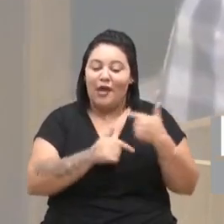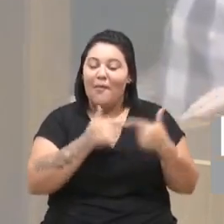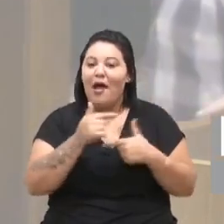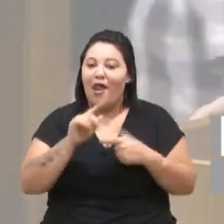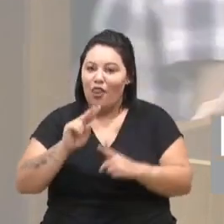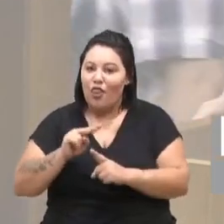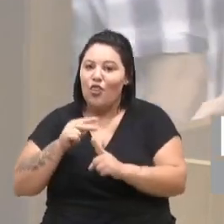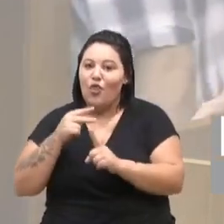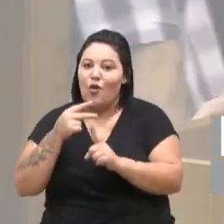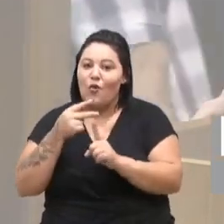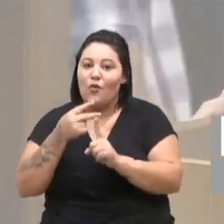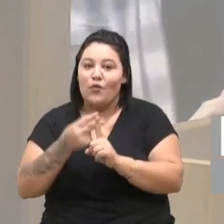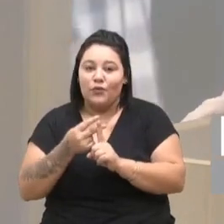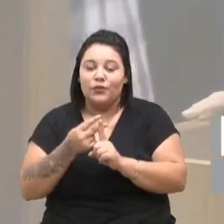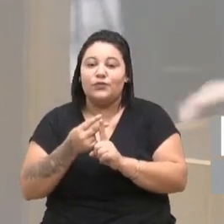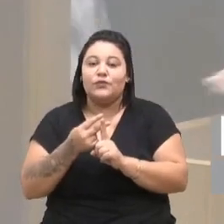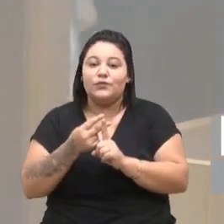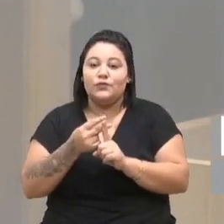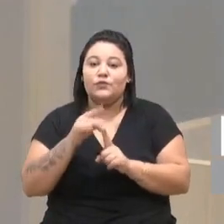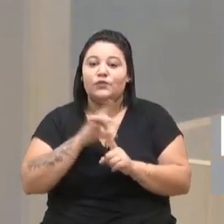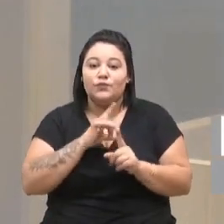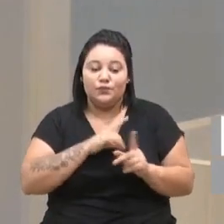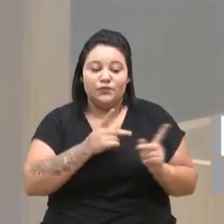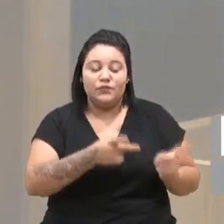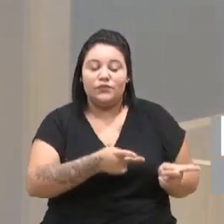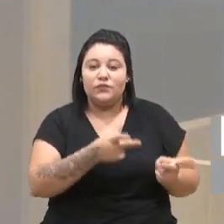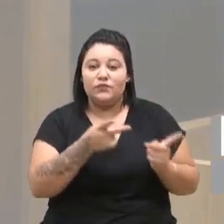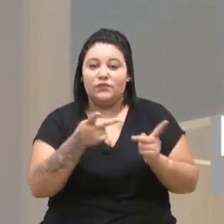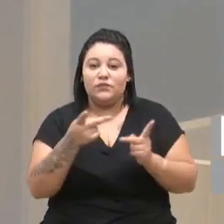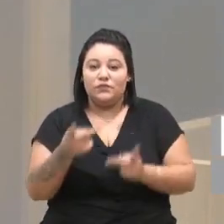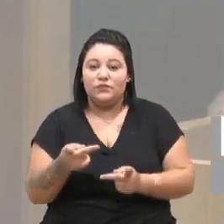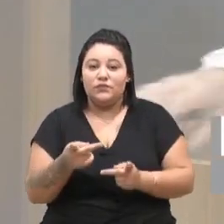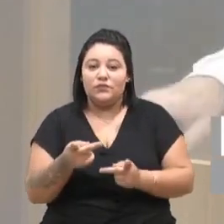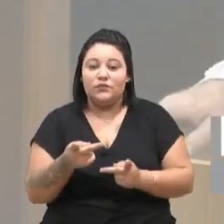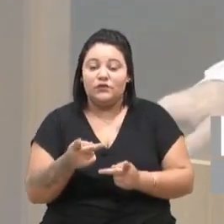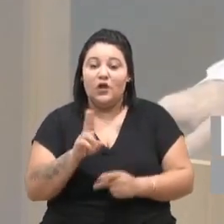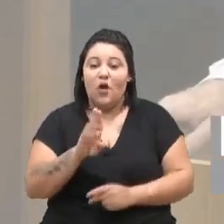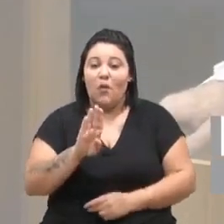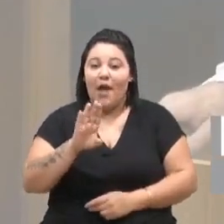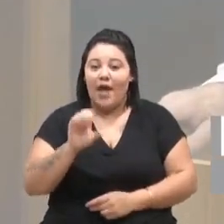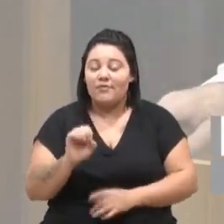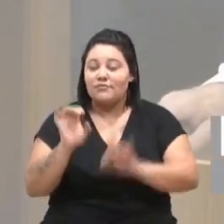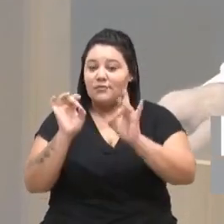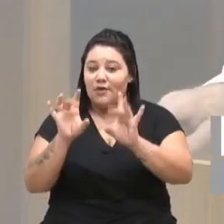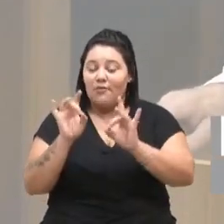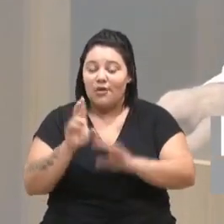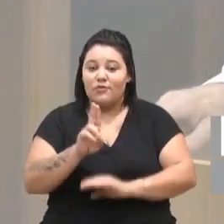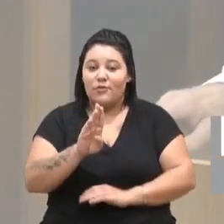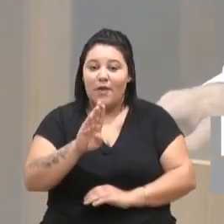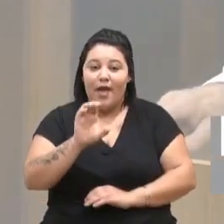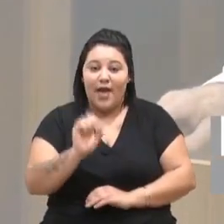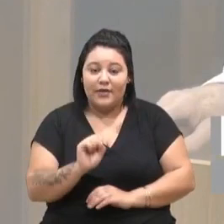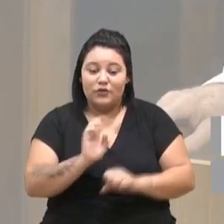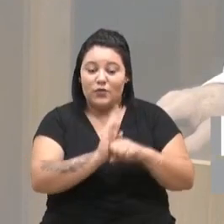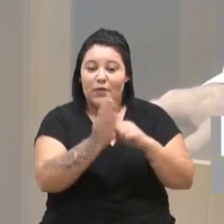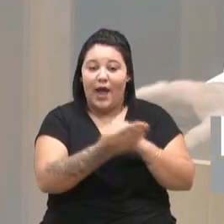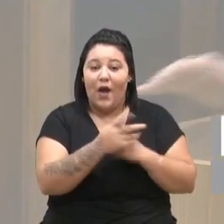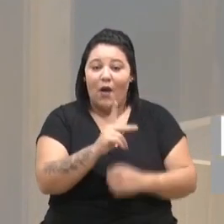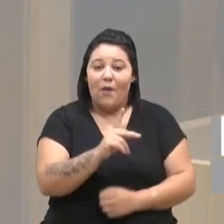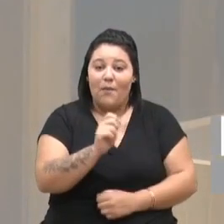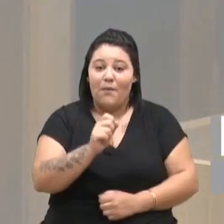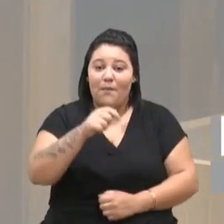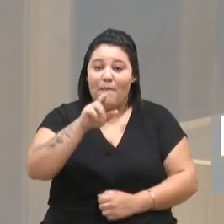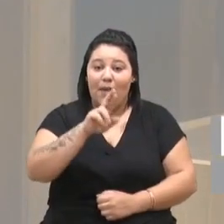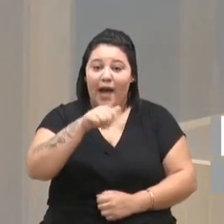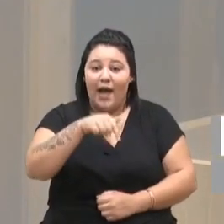Estive visitando as UBSs, especialmente a UBS do Parque Oásis, que está